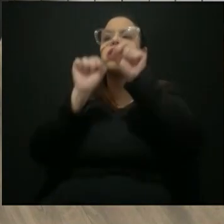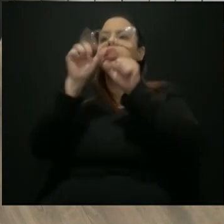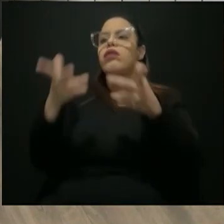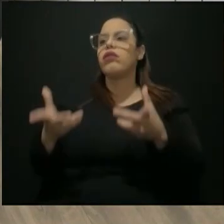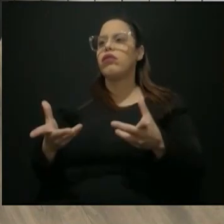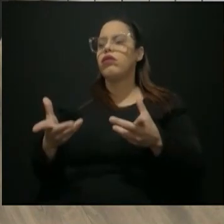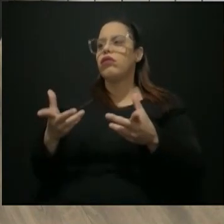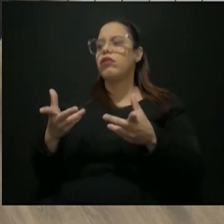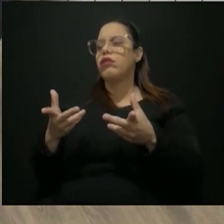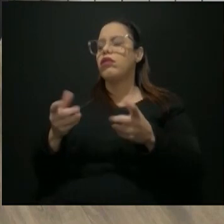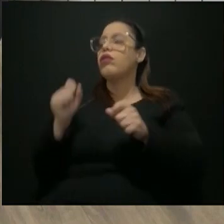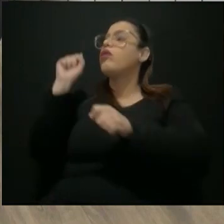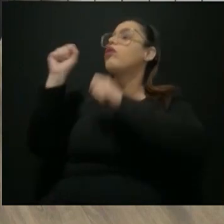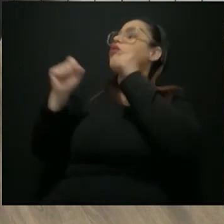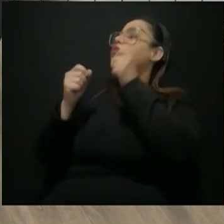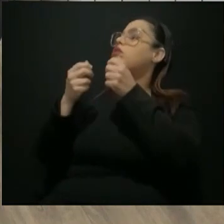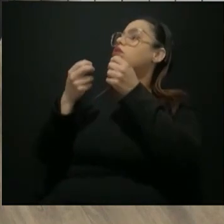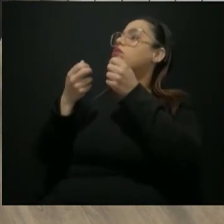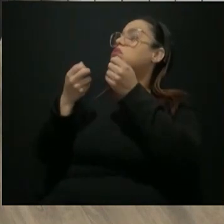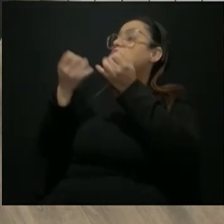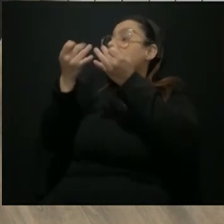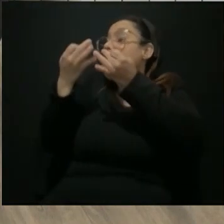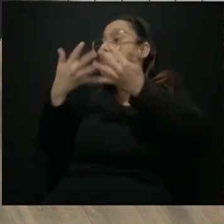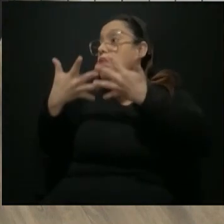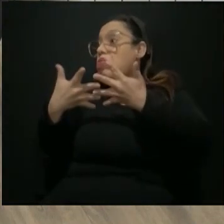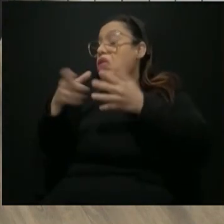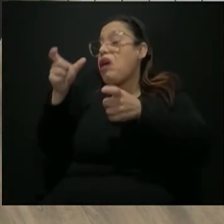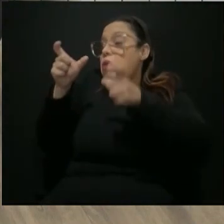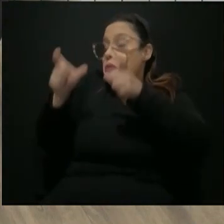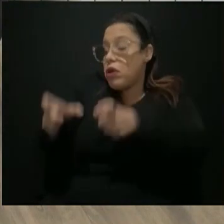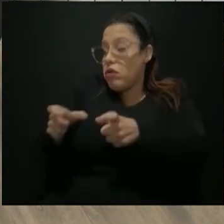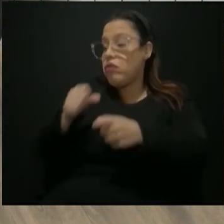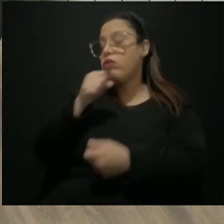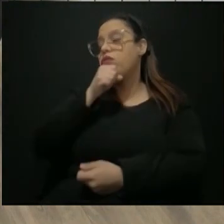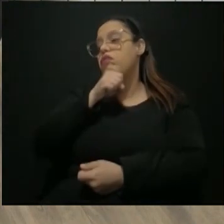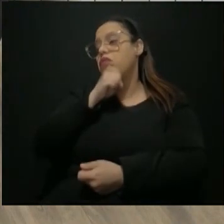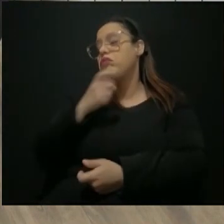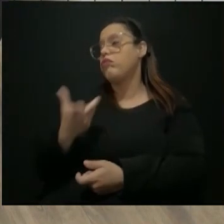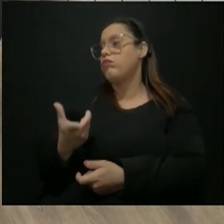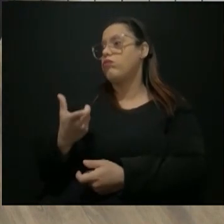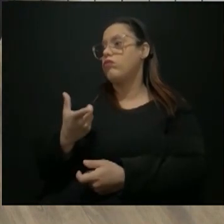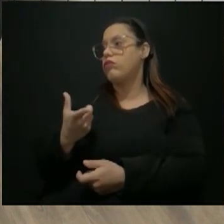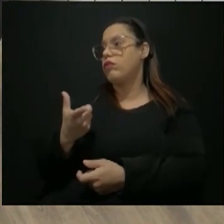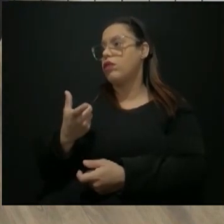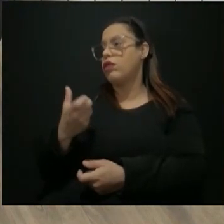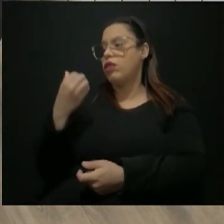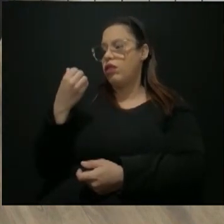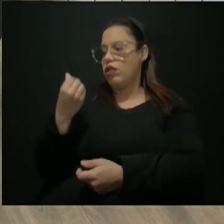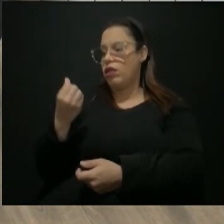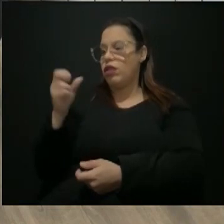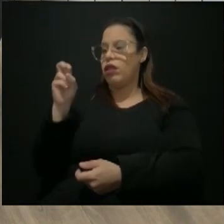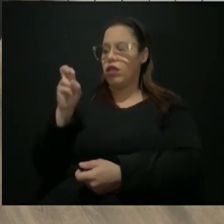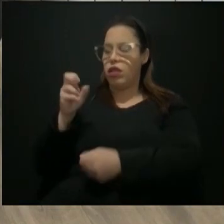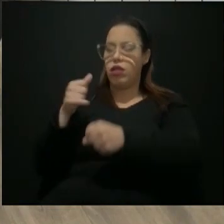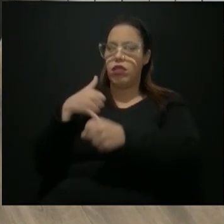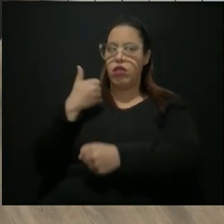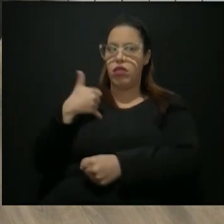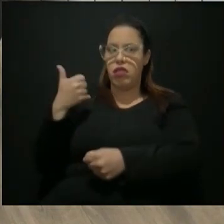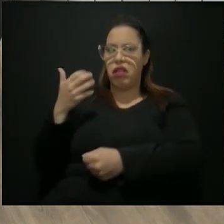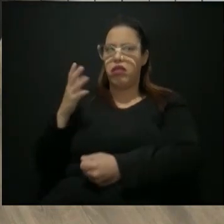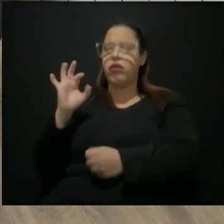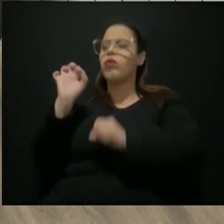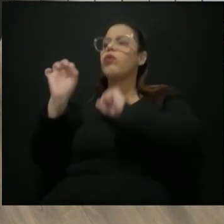você descreve alguém idoso, né? A partir dos 65 anos eu sou idosa, como